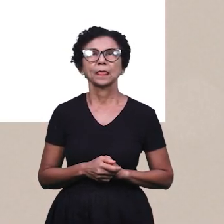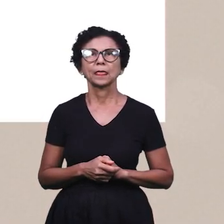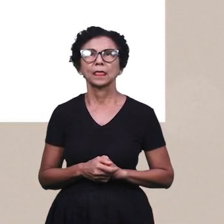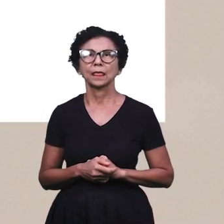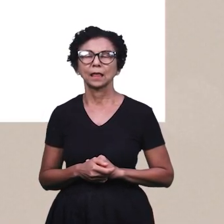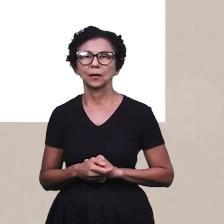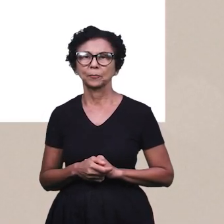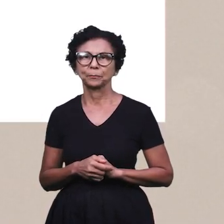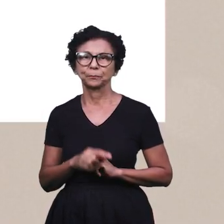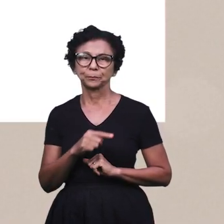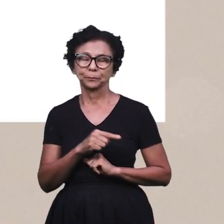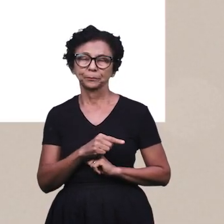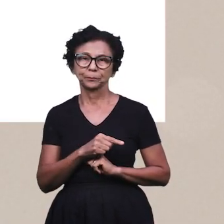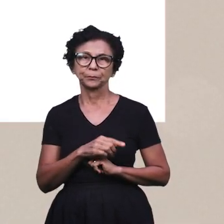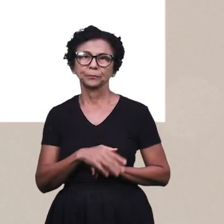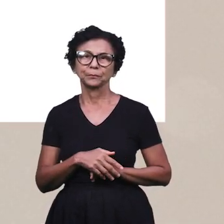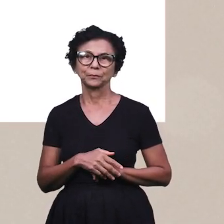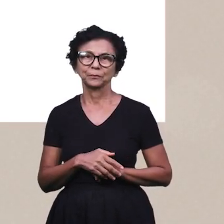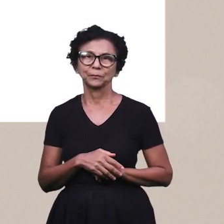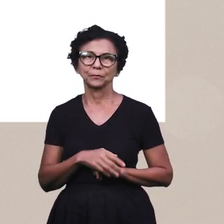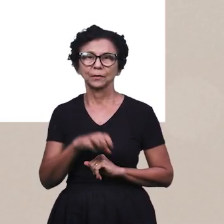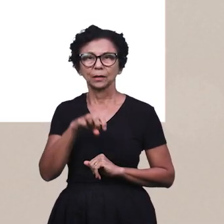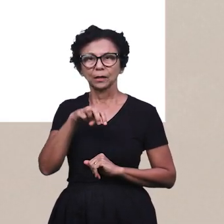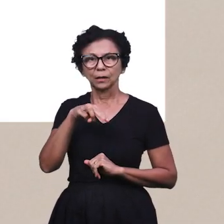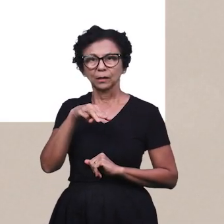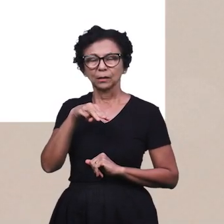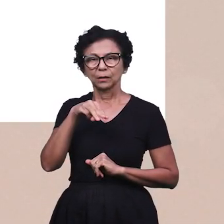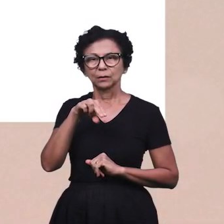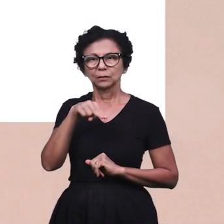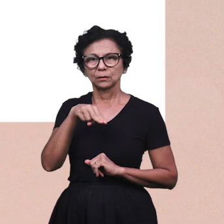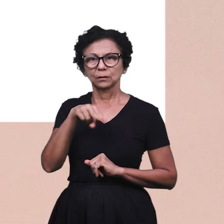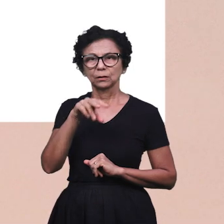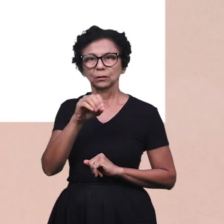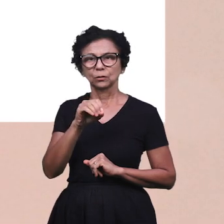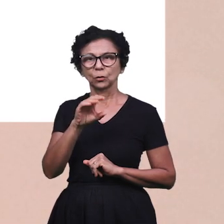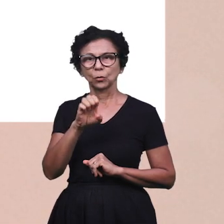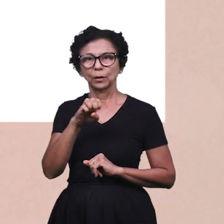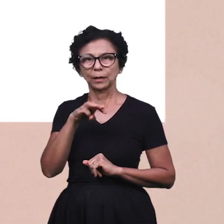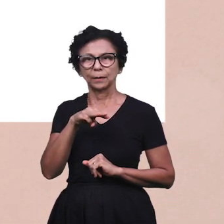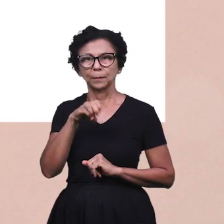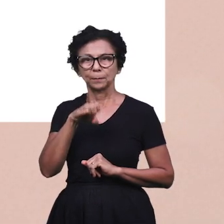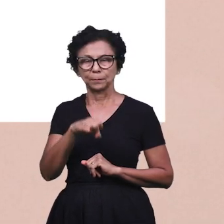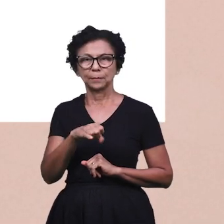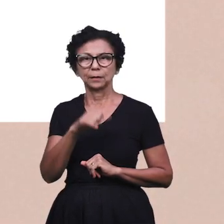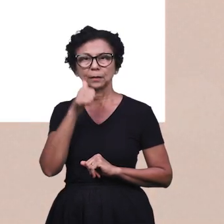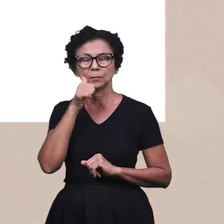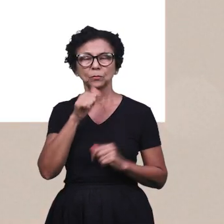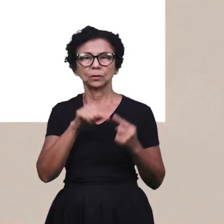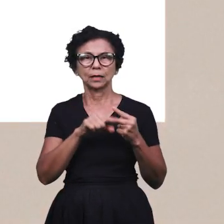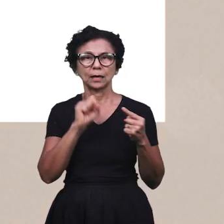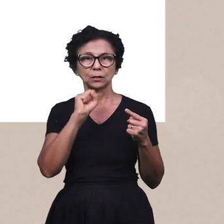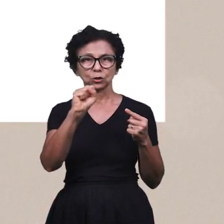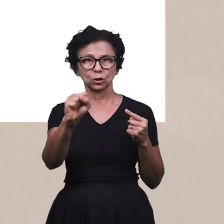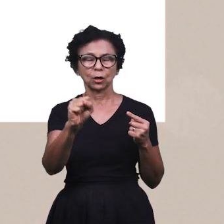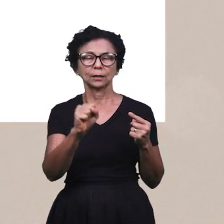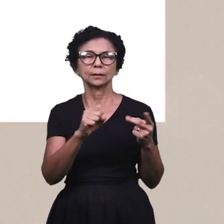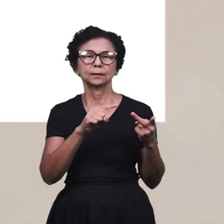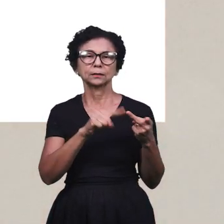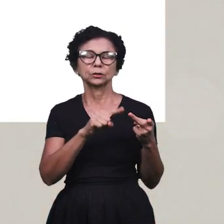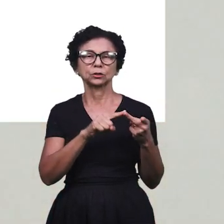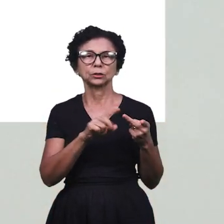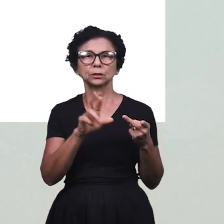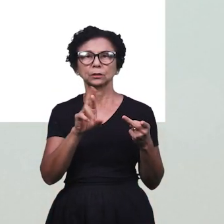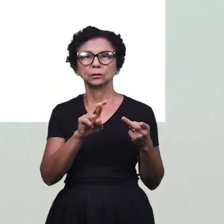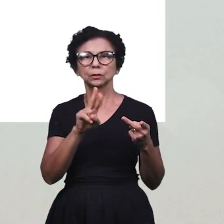a Noemi, que era sogra de Ruth, bendito seja o